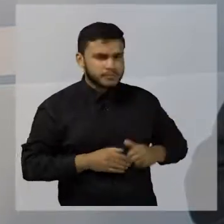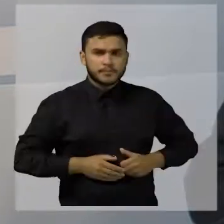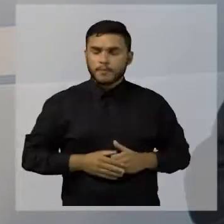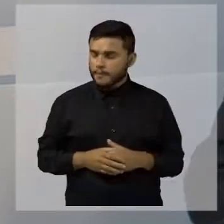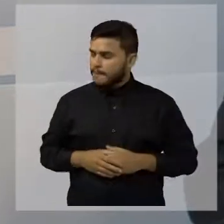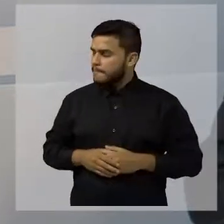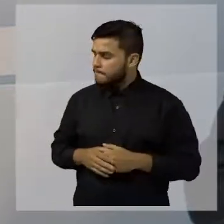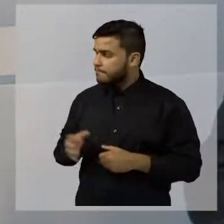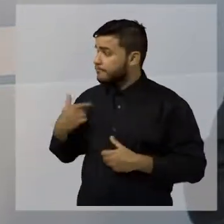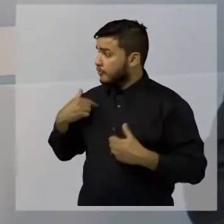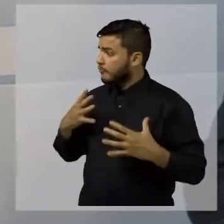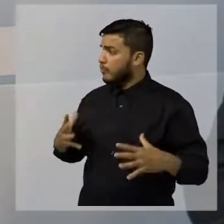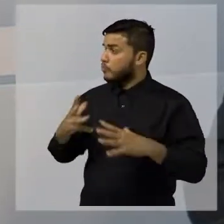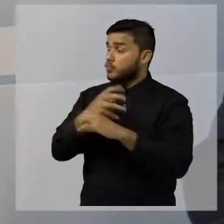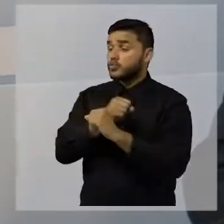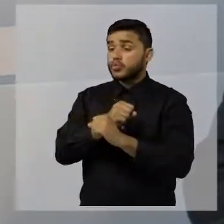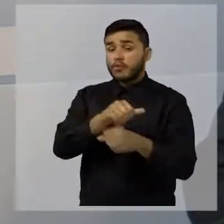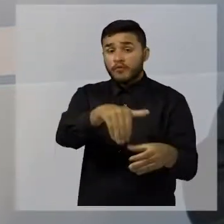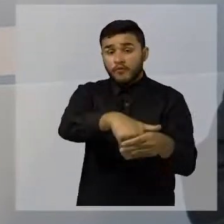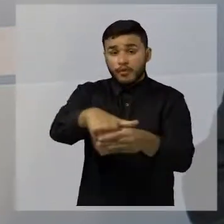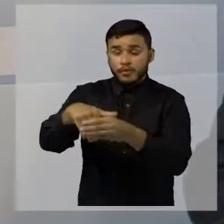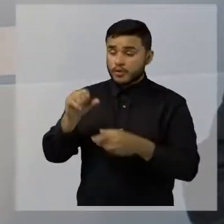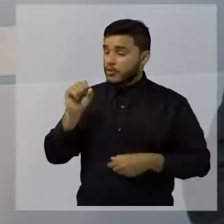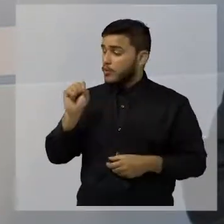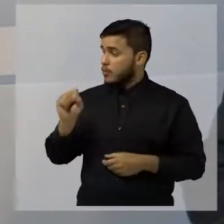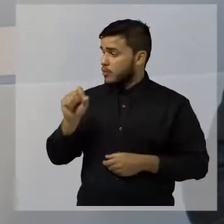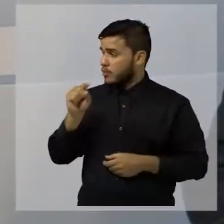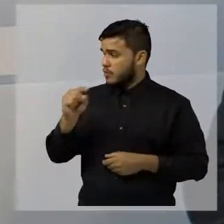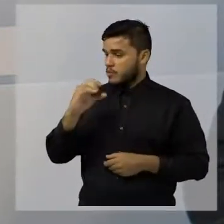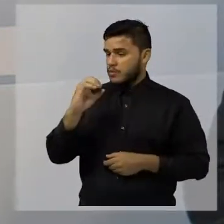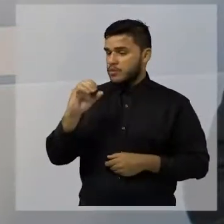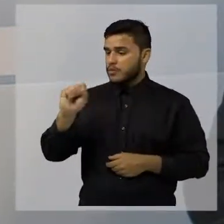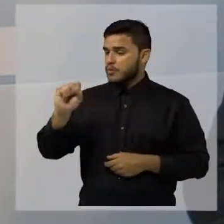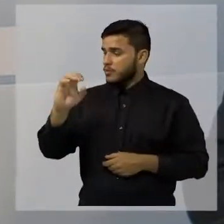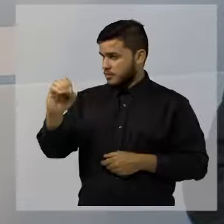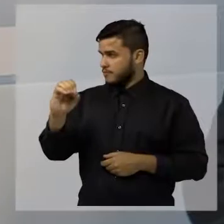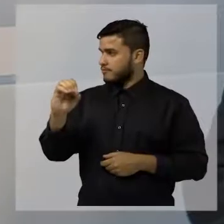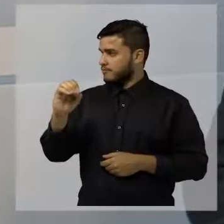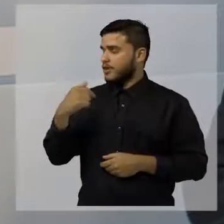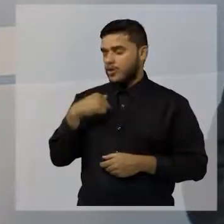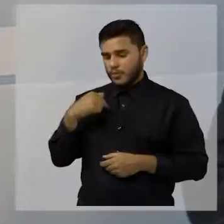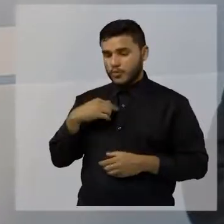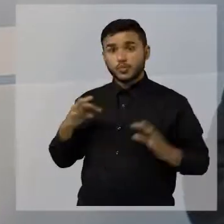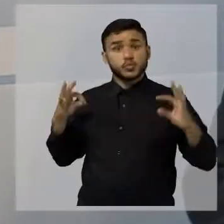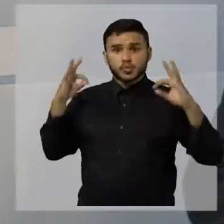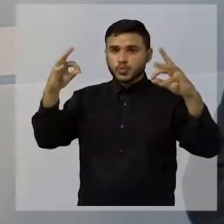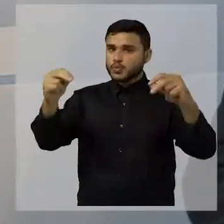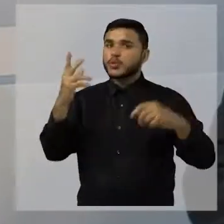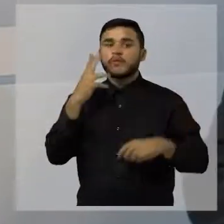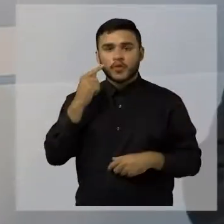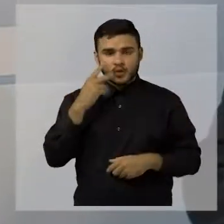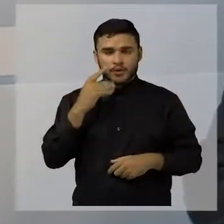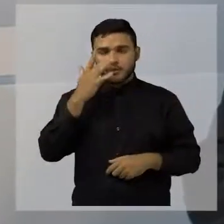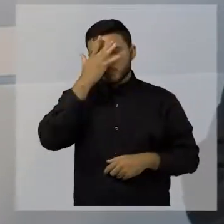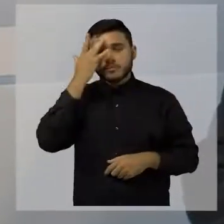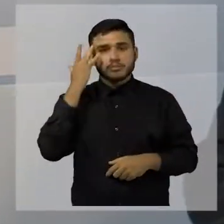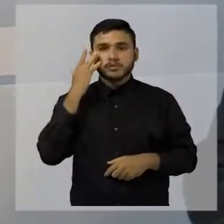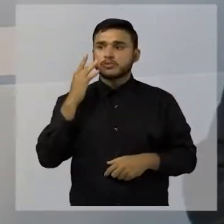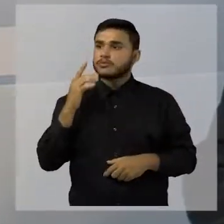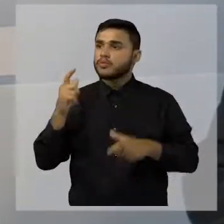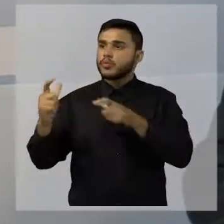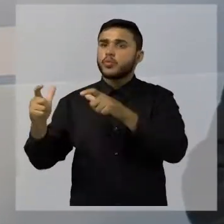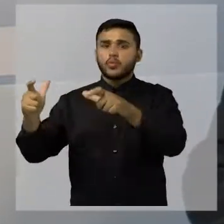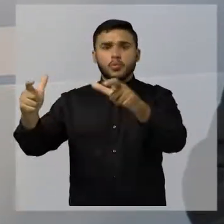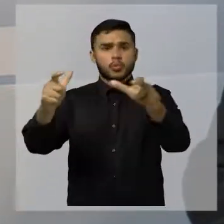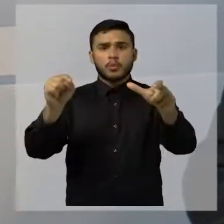toda Fortaleza, pelo fato de eu ter mais de 30 mil pacientes, né, ao longo desses meus 31 anos de profissional,